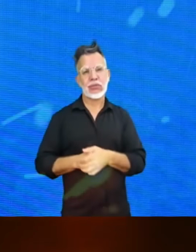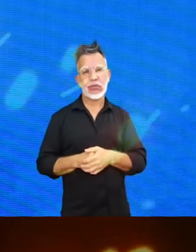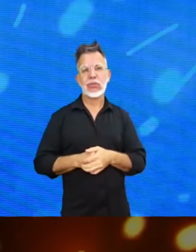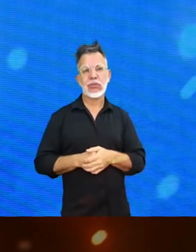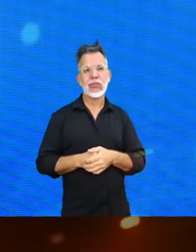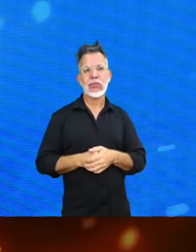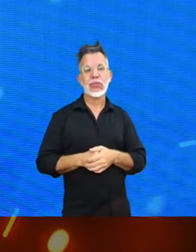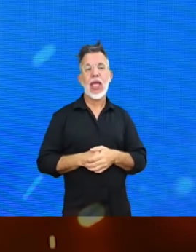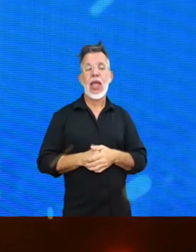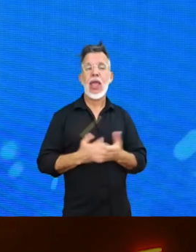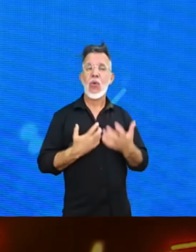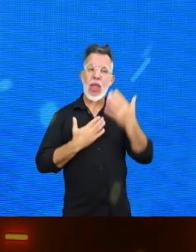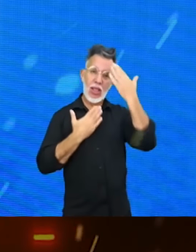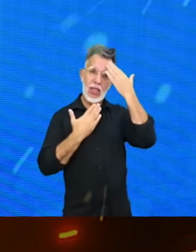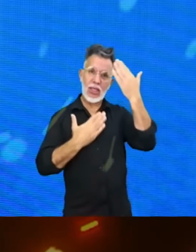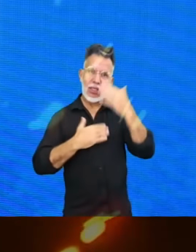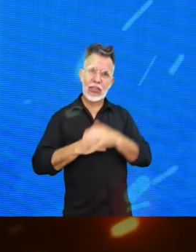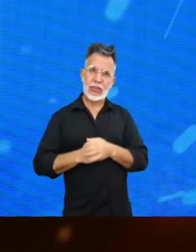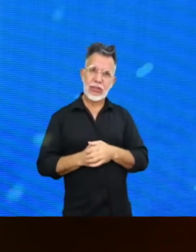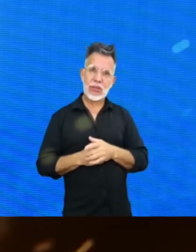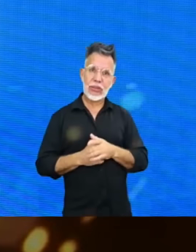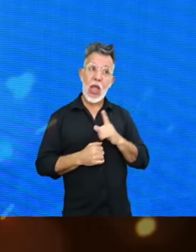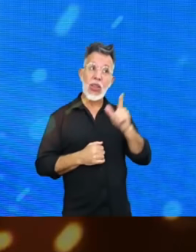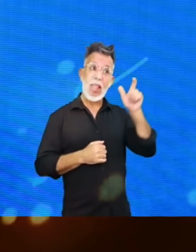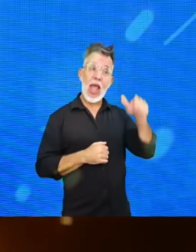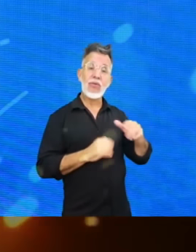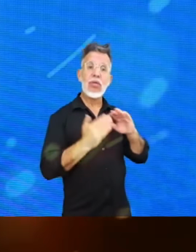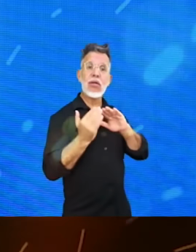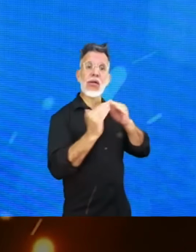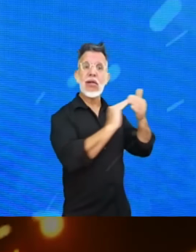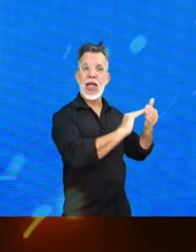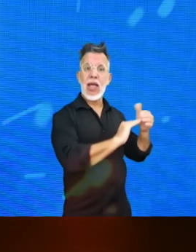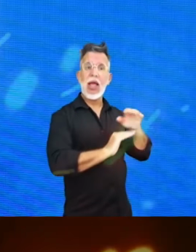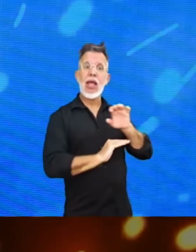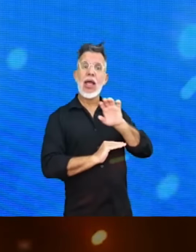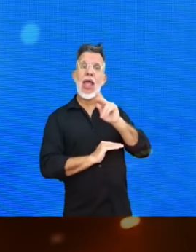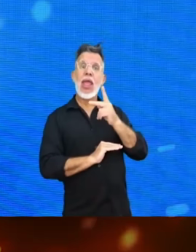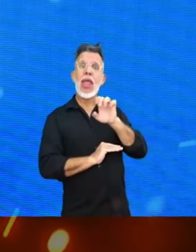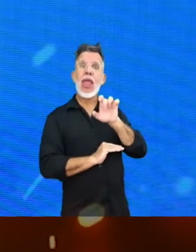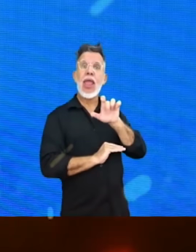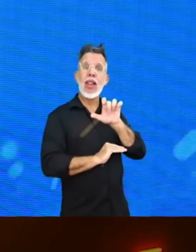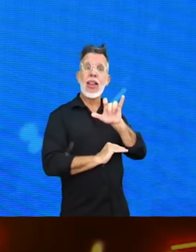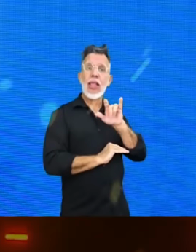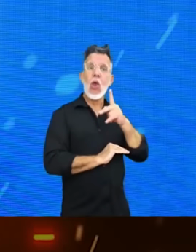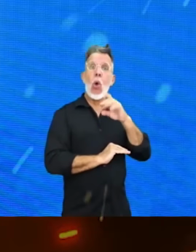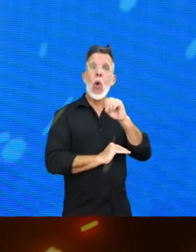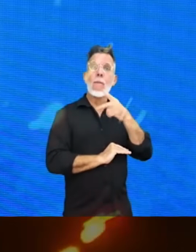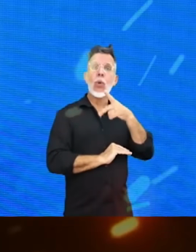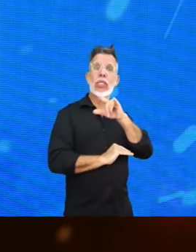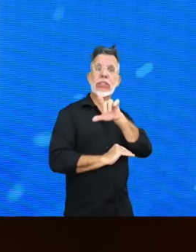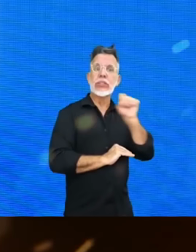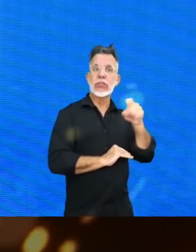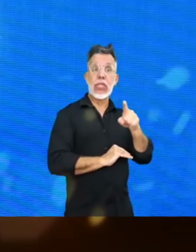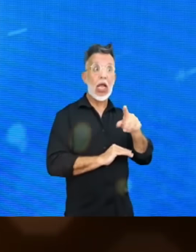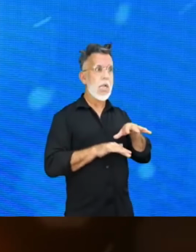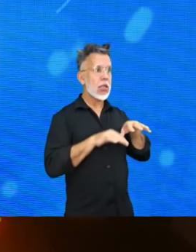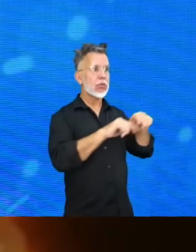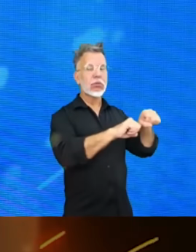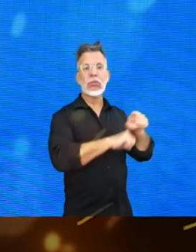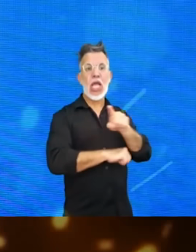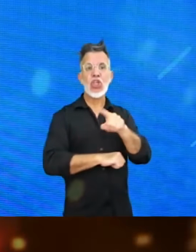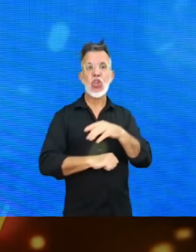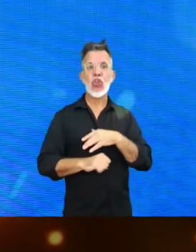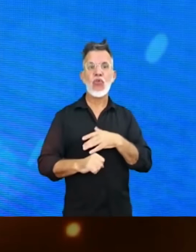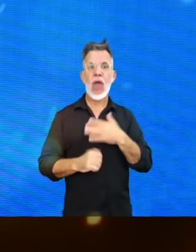quero agradecer eu tava em elipa ontem em Heliópolis e a gente dominou aquilo ali nós não vamos cair mais nessa conversa da esquerda eu só